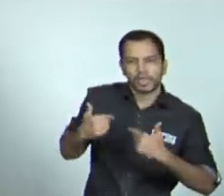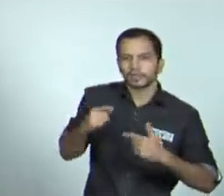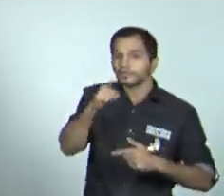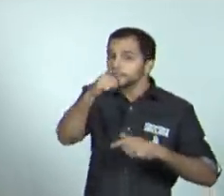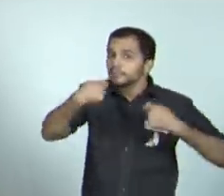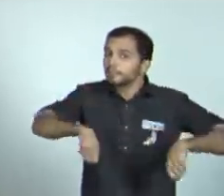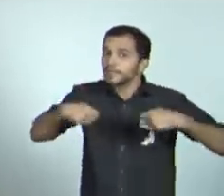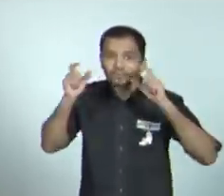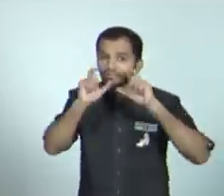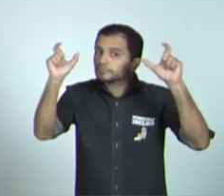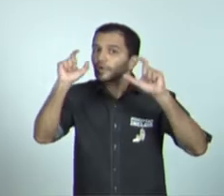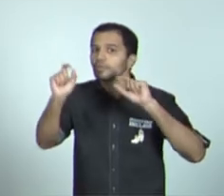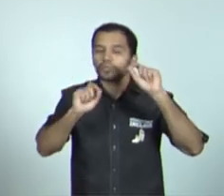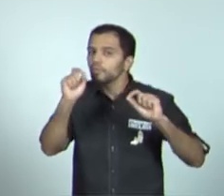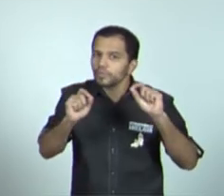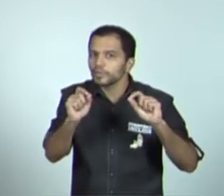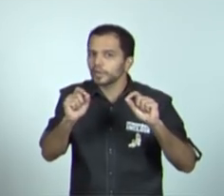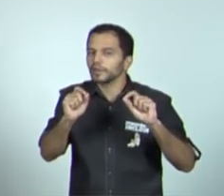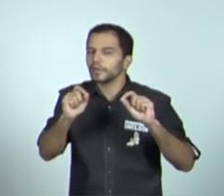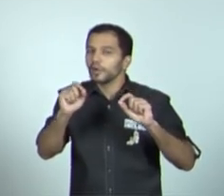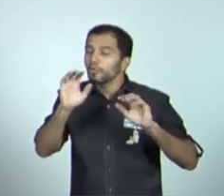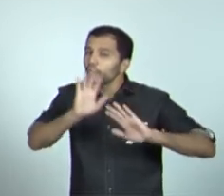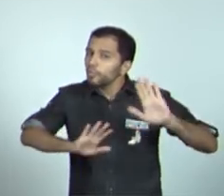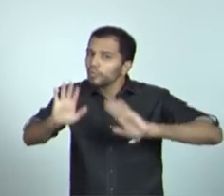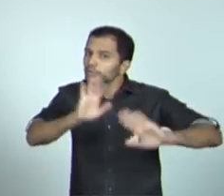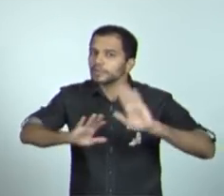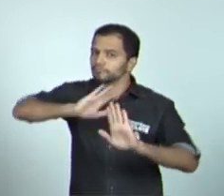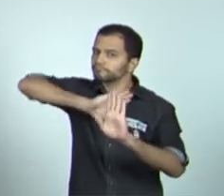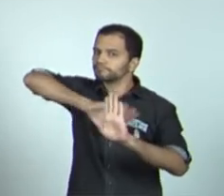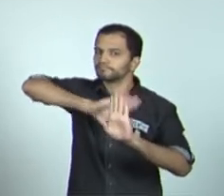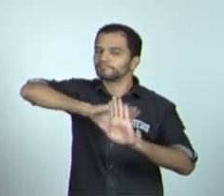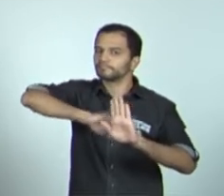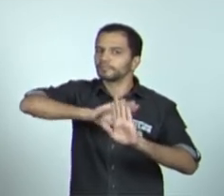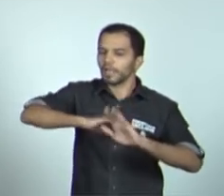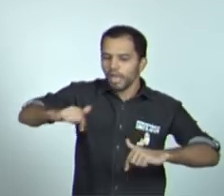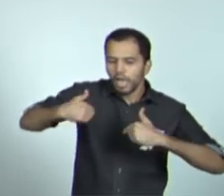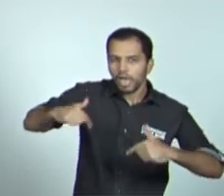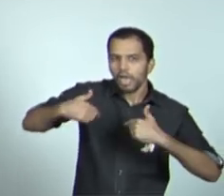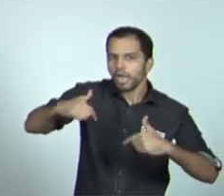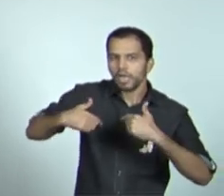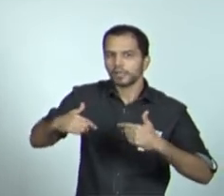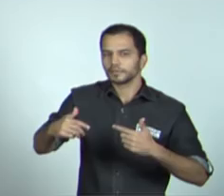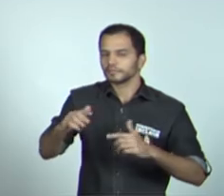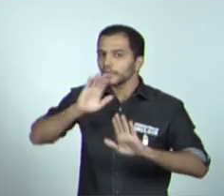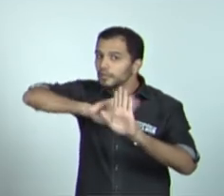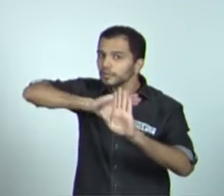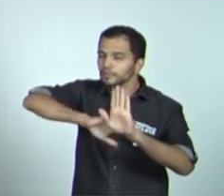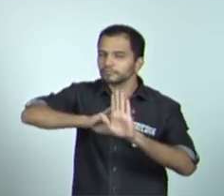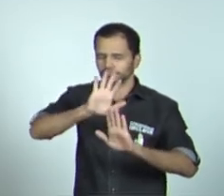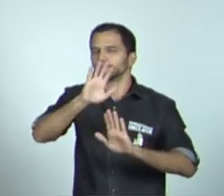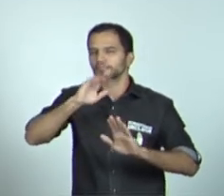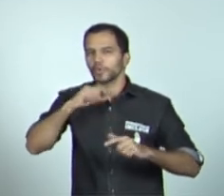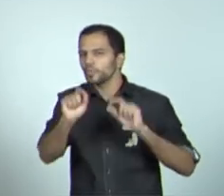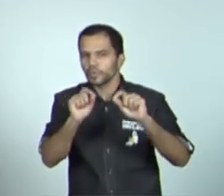também às ameaças disfarçadas sob um grande problema é que a gente olha